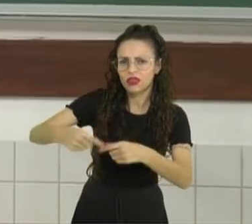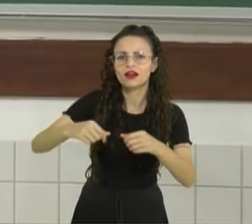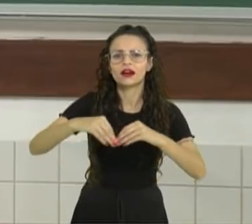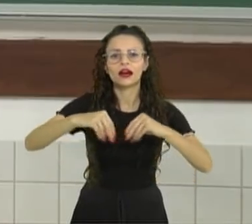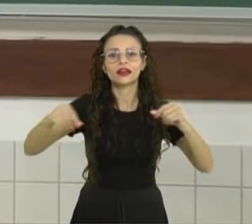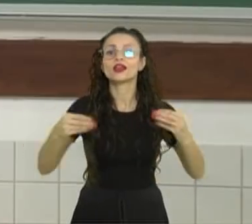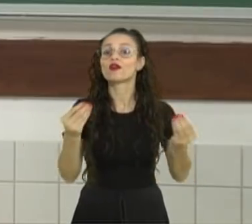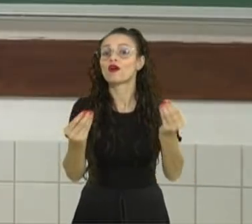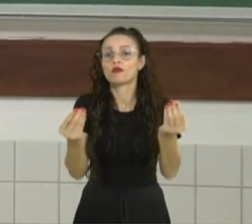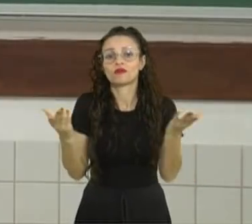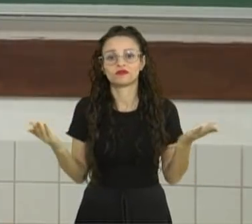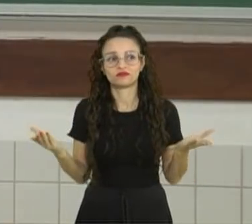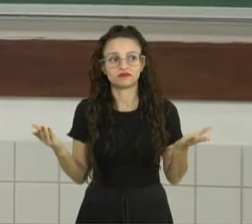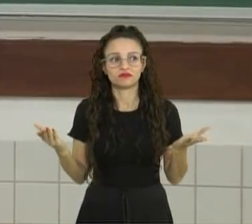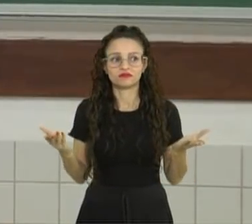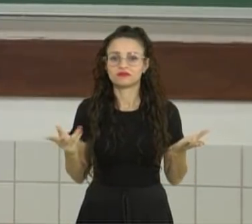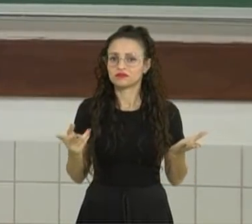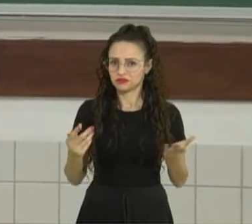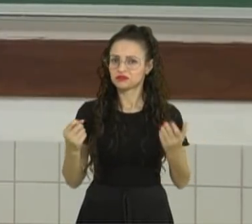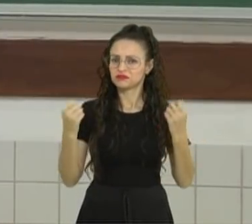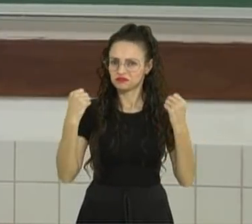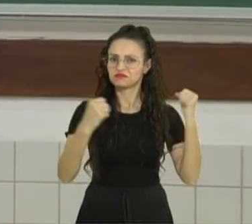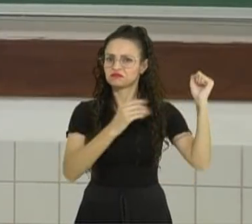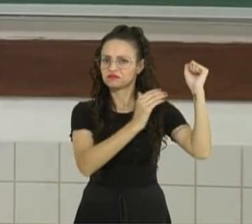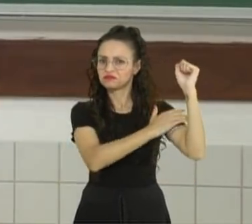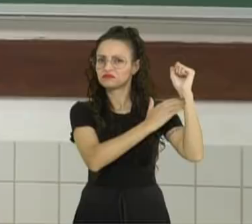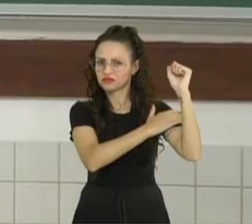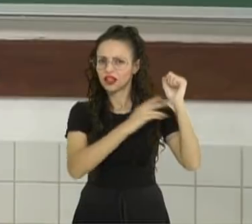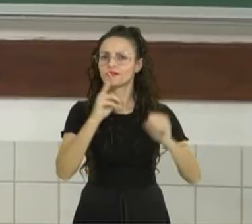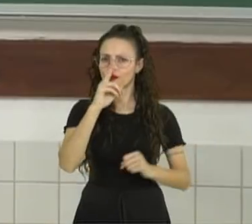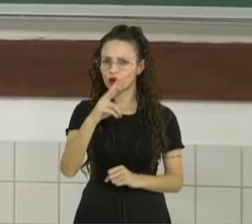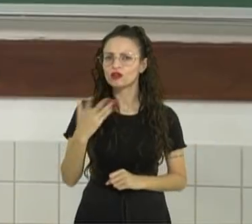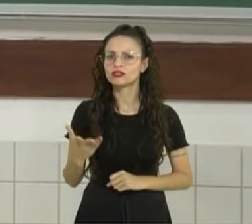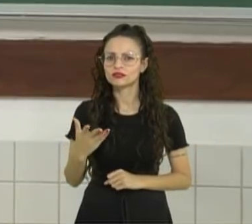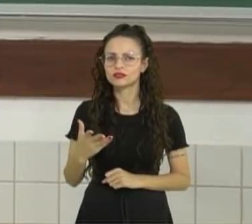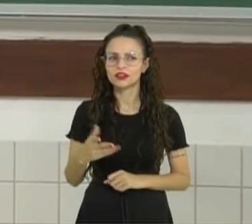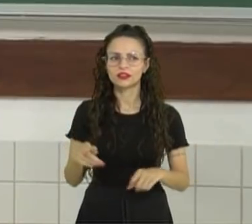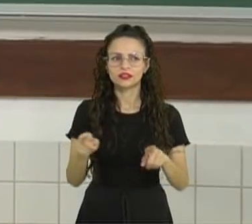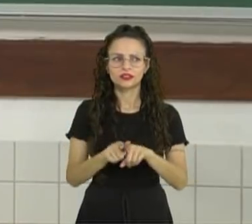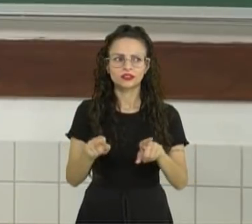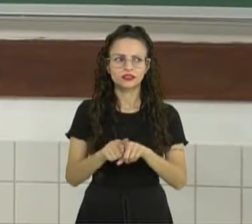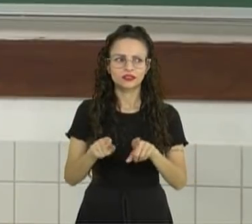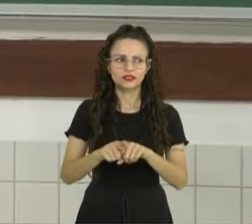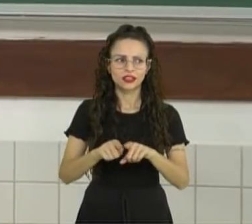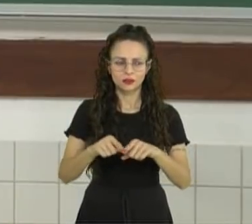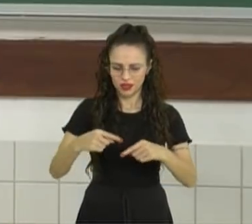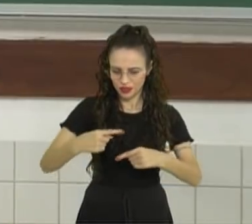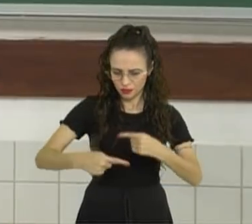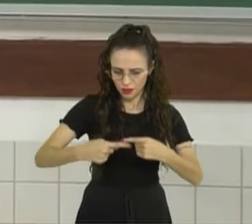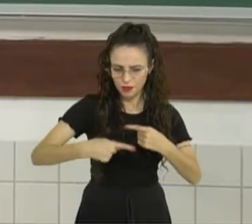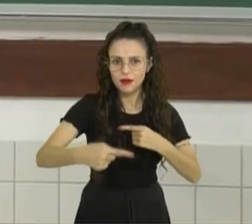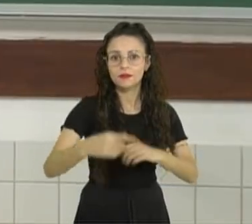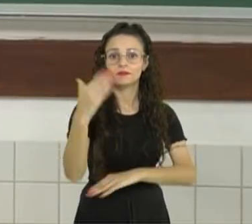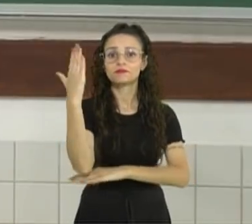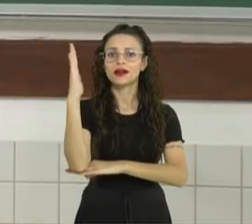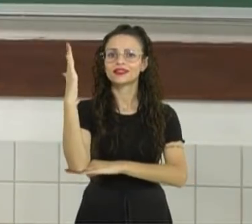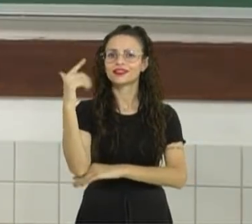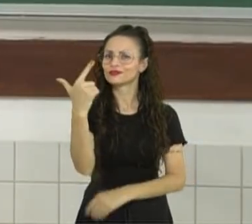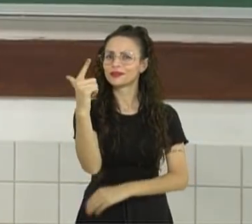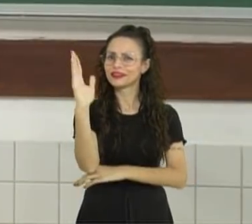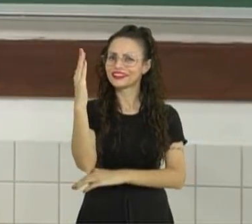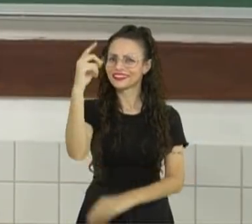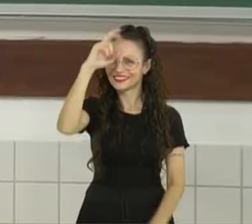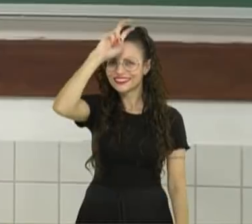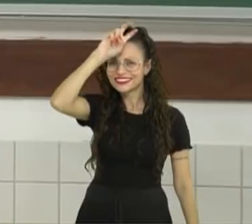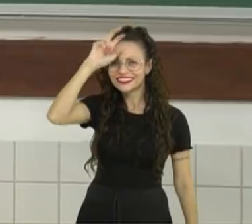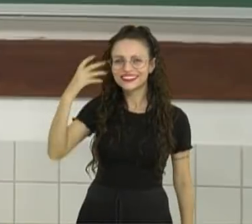professor? No muque, na força, né? No cipó, embaixo troncos de madeira, mas não tem madeira no Egito,